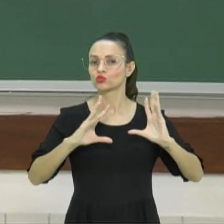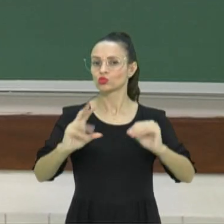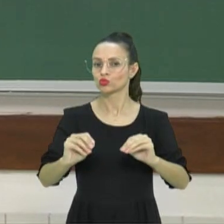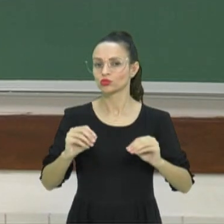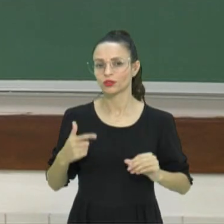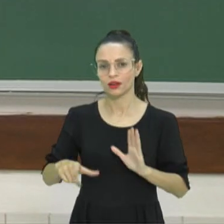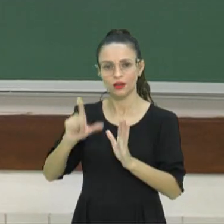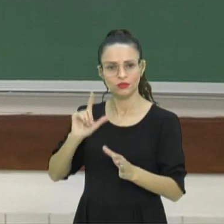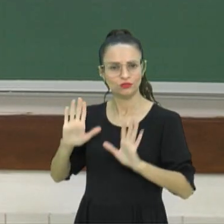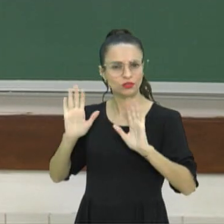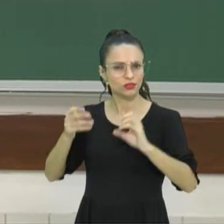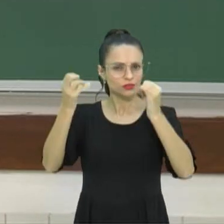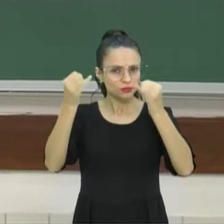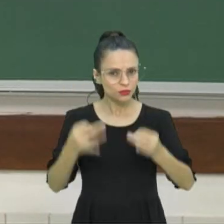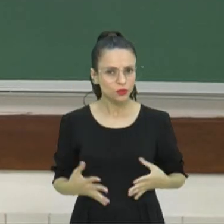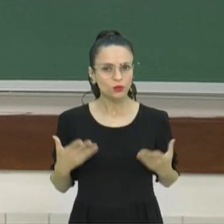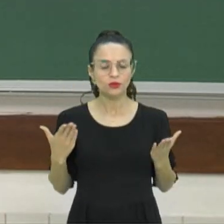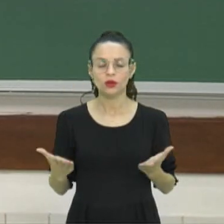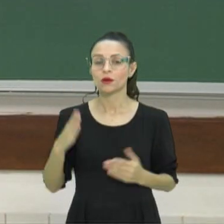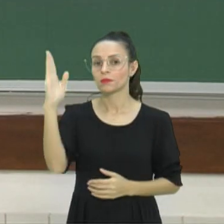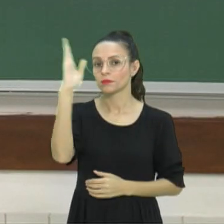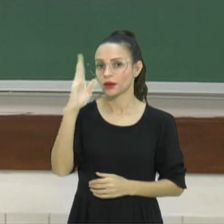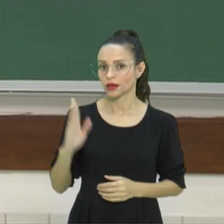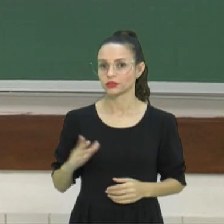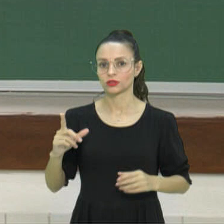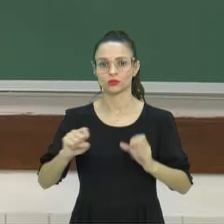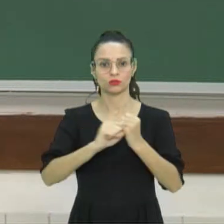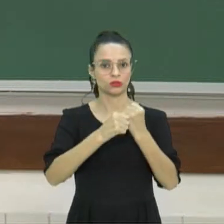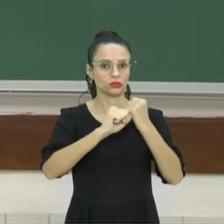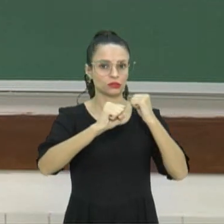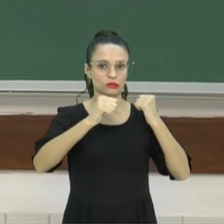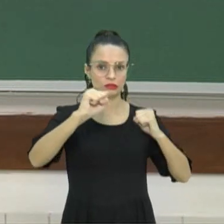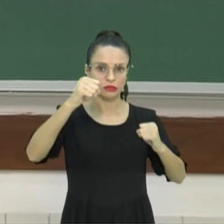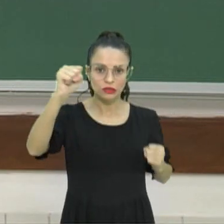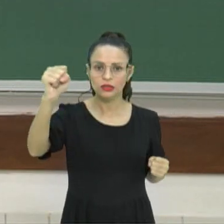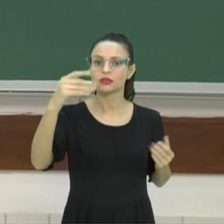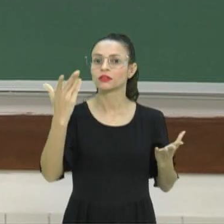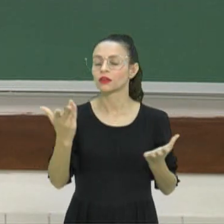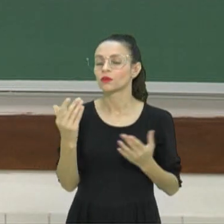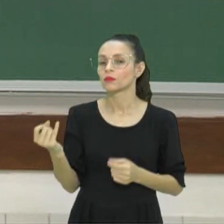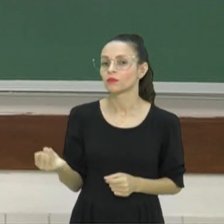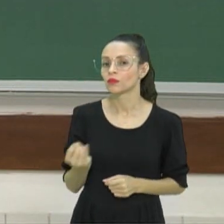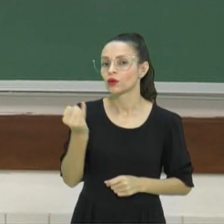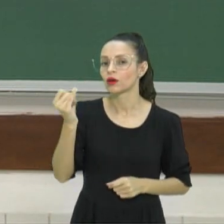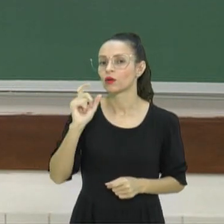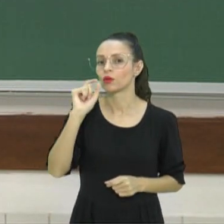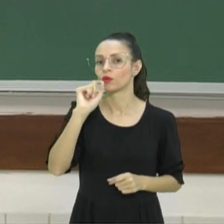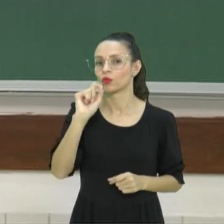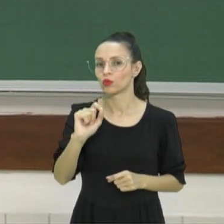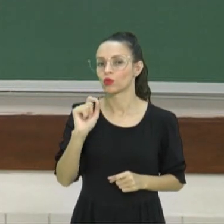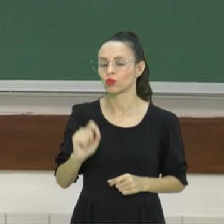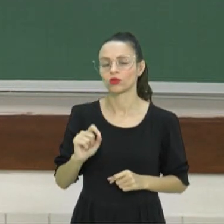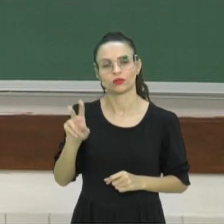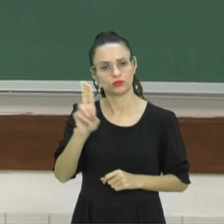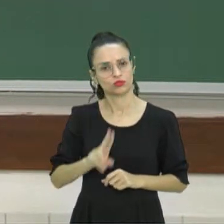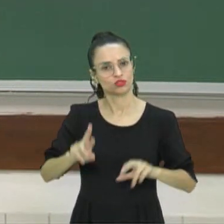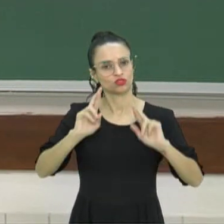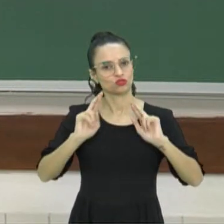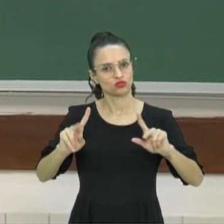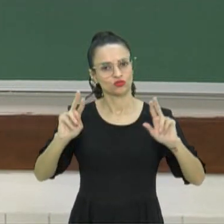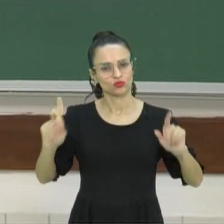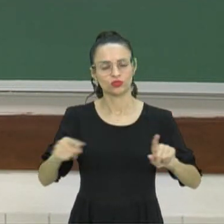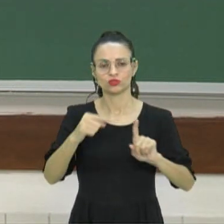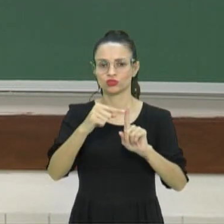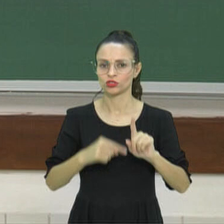nós já falamos anteriormente. Quer dizer, o Brasil tem um território muito extenso, seria importante utilizar diferentes formas